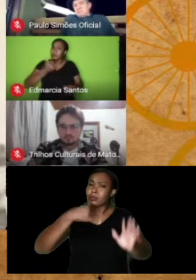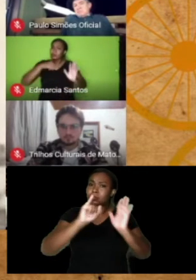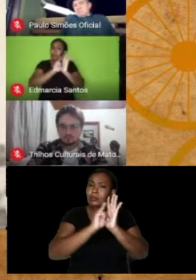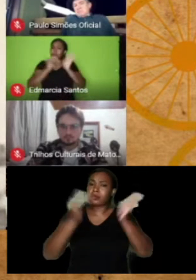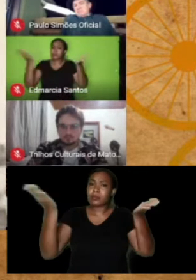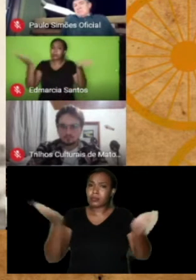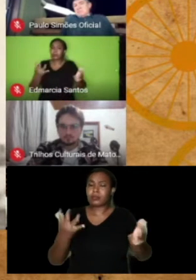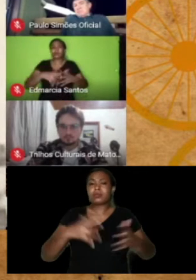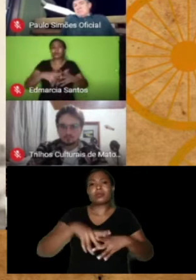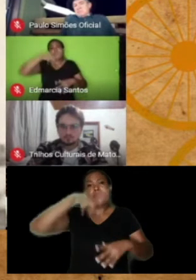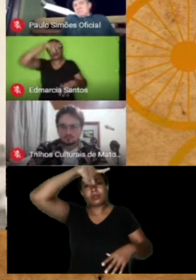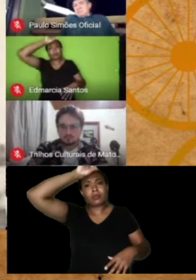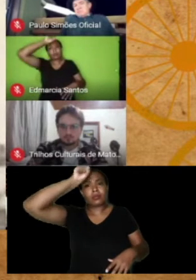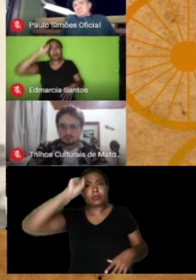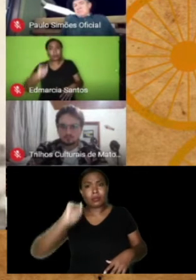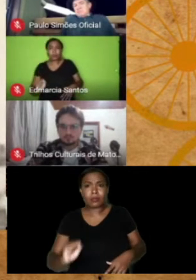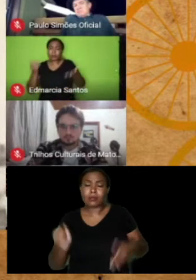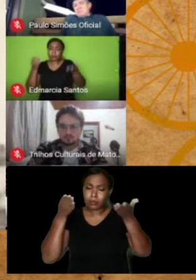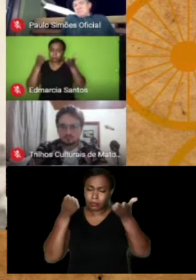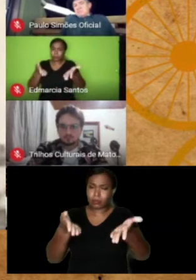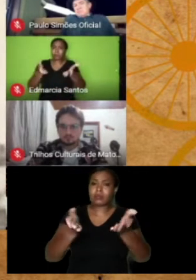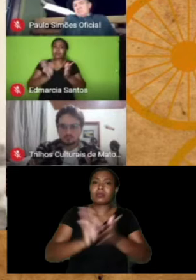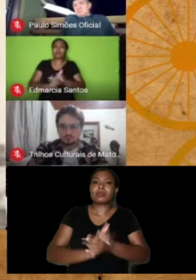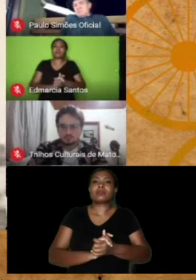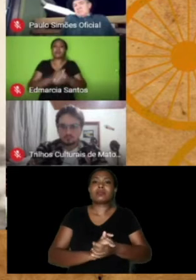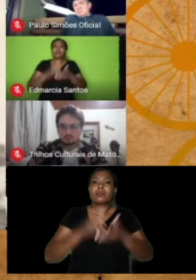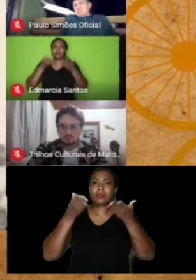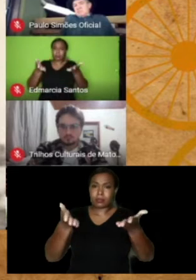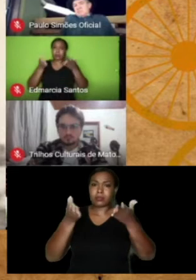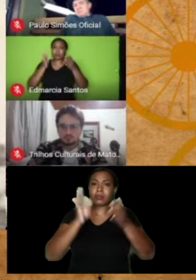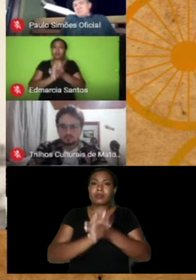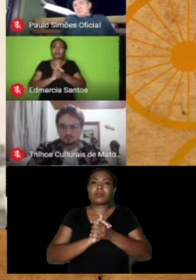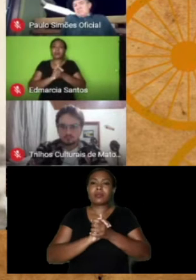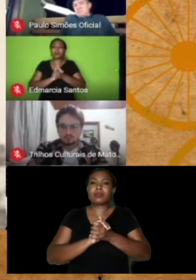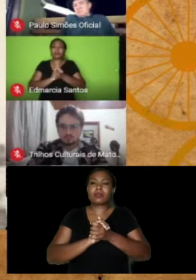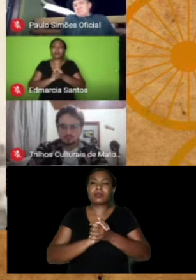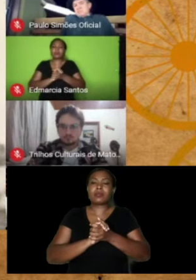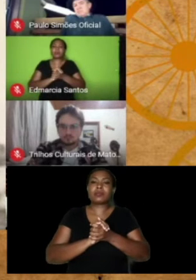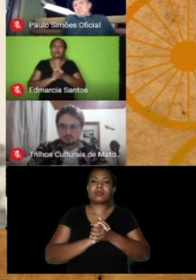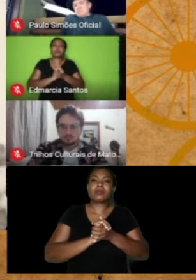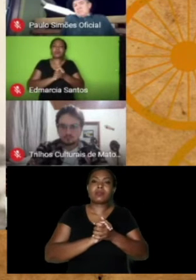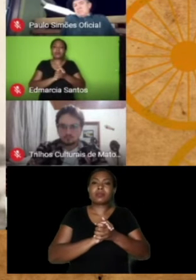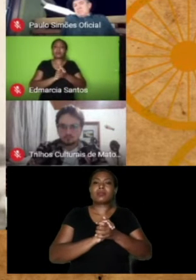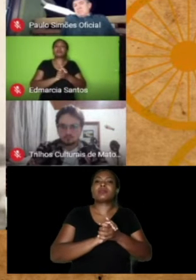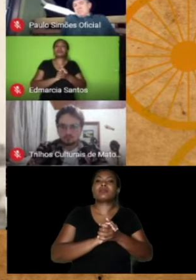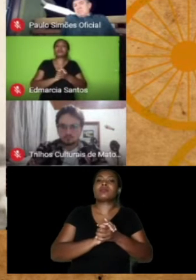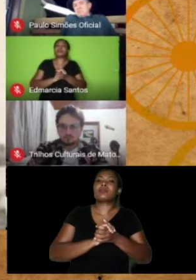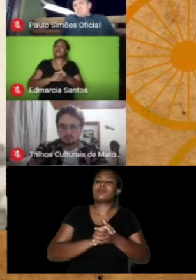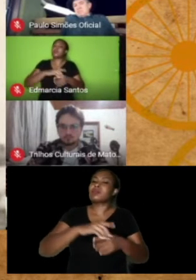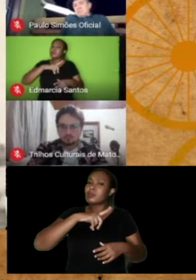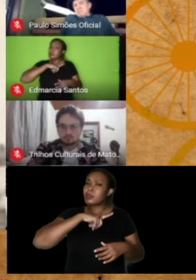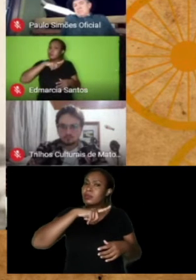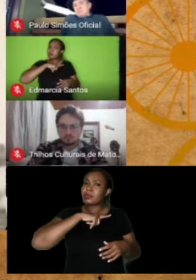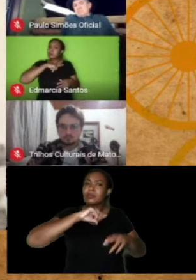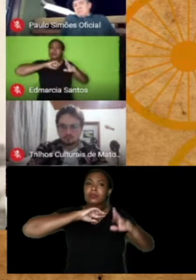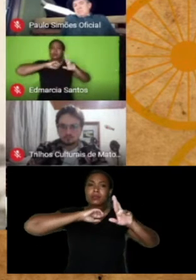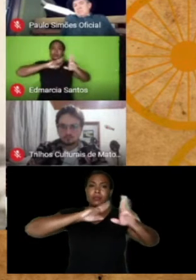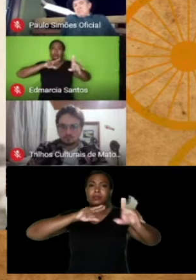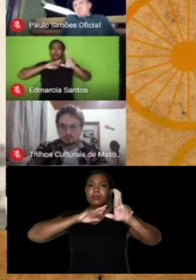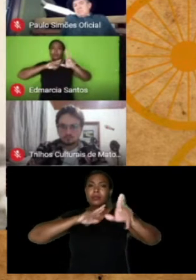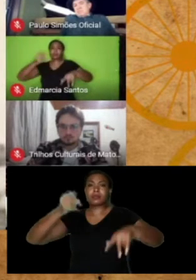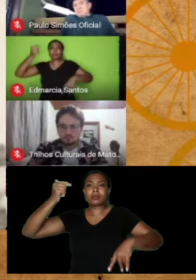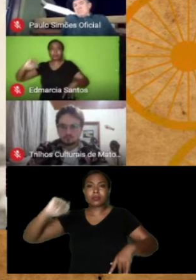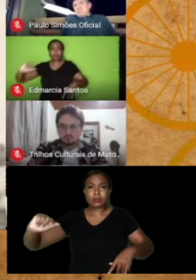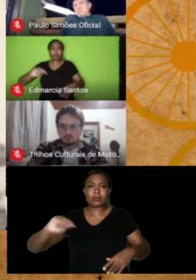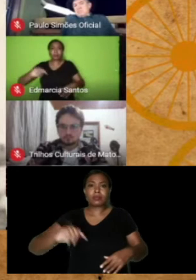O sul-mato-grossense, ele é isso, né? Ele é um grande amálgama que faz com que nós sejamos realmente diferentes dos outros.